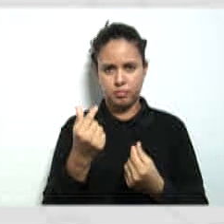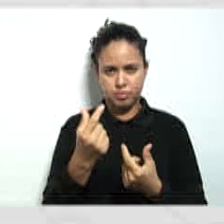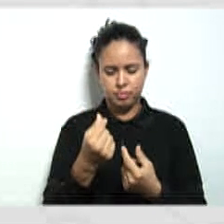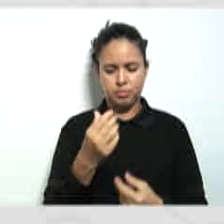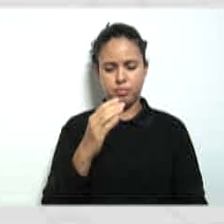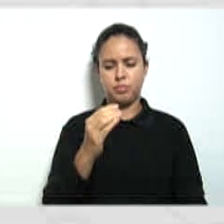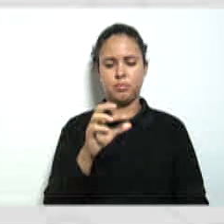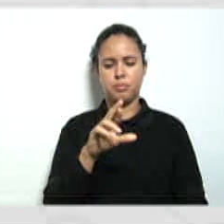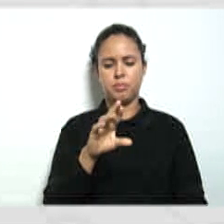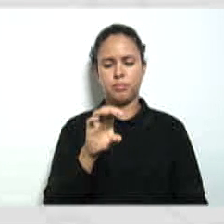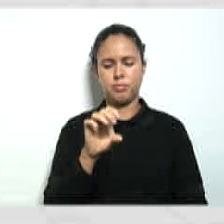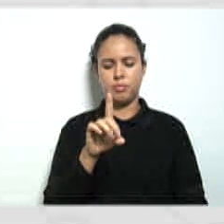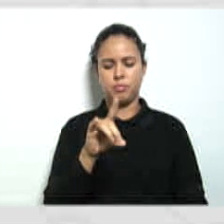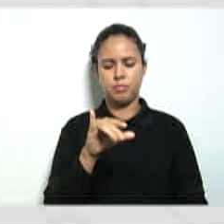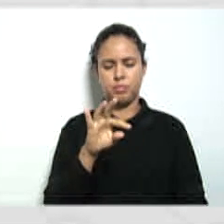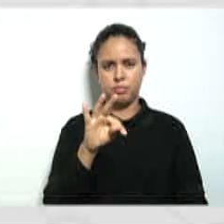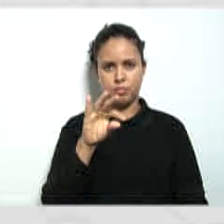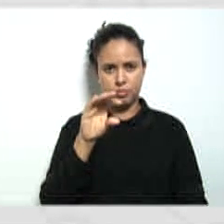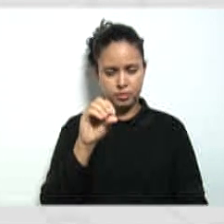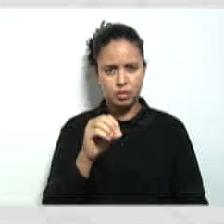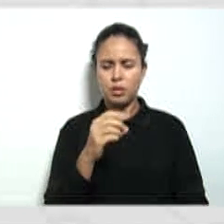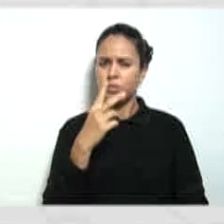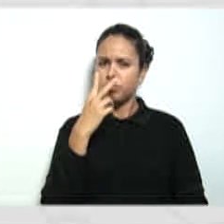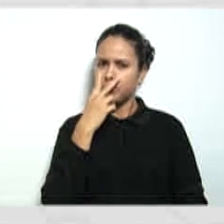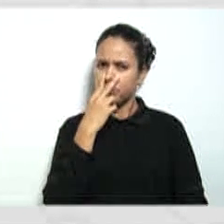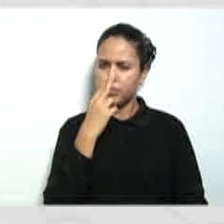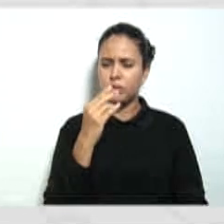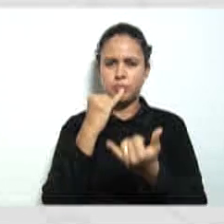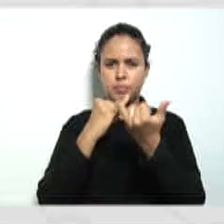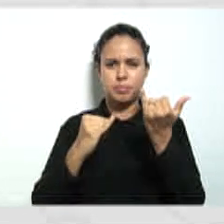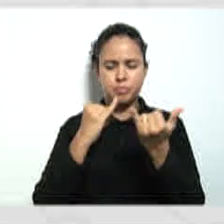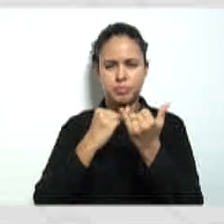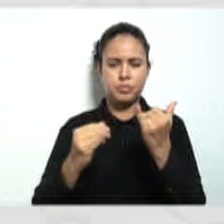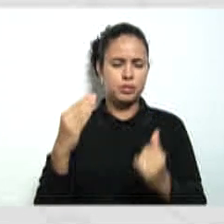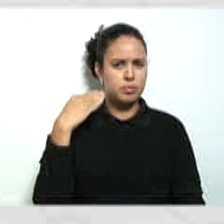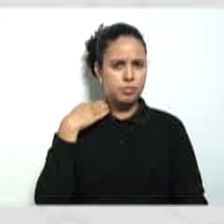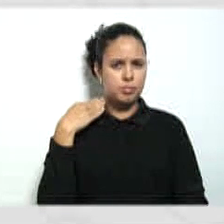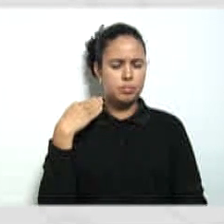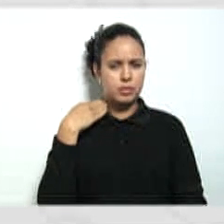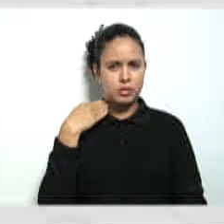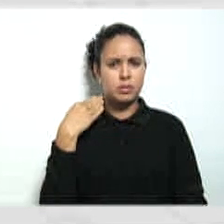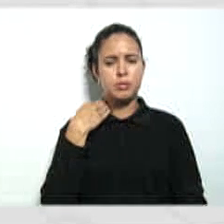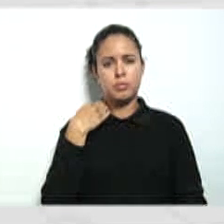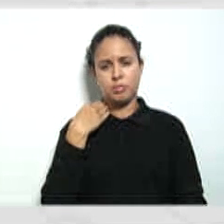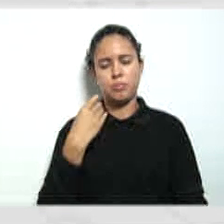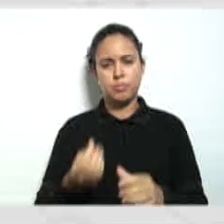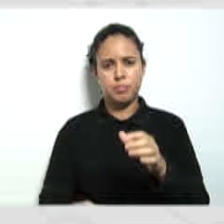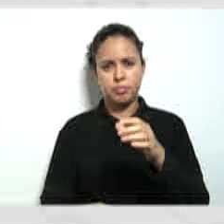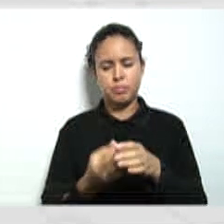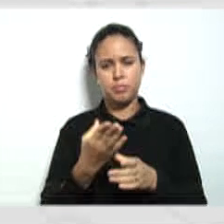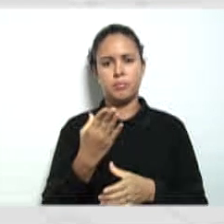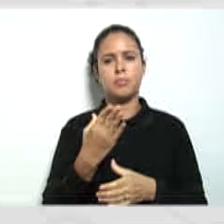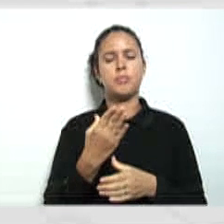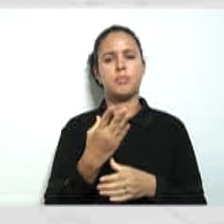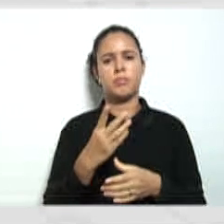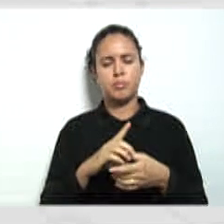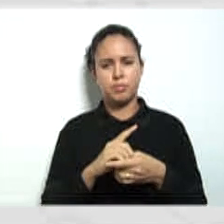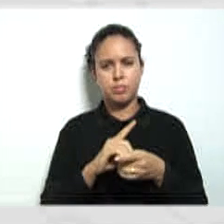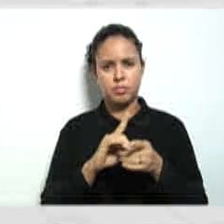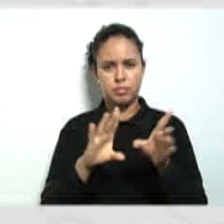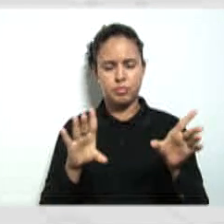muito parecidas com os bancos, que não são bancos, são cooperativas, mas que são instituições financeiras criadas para democratizar